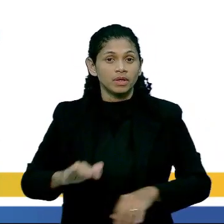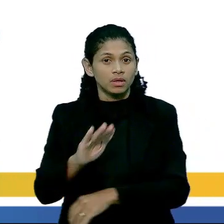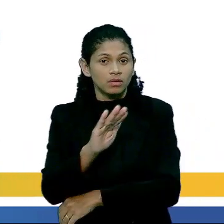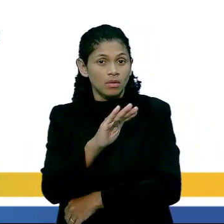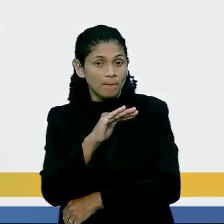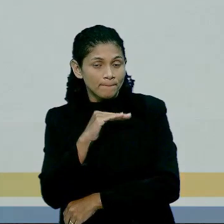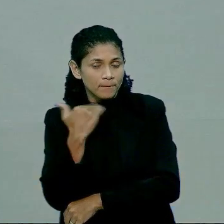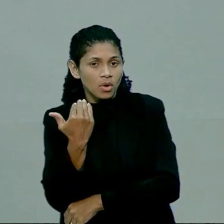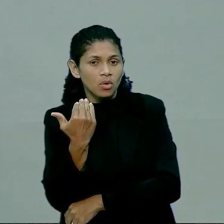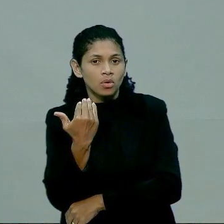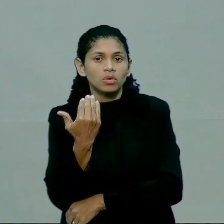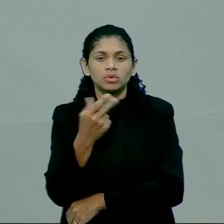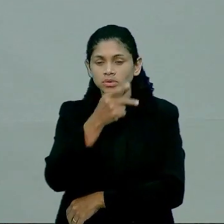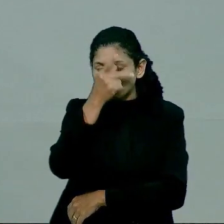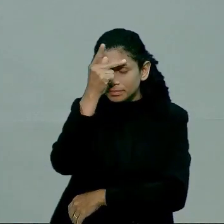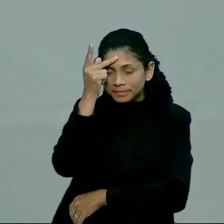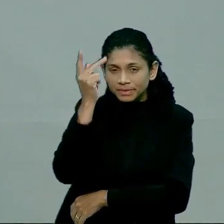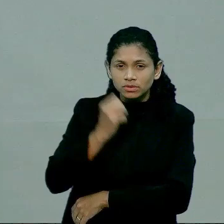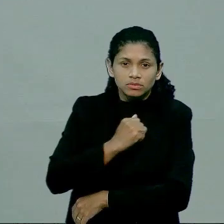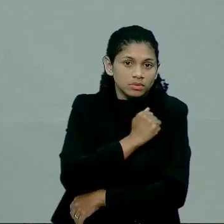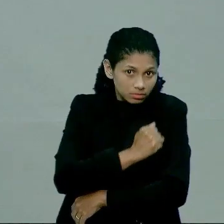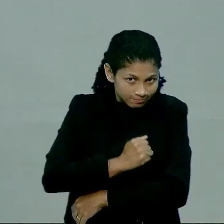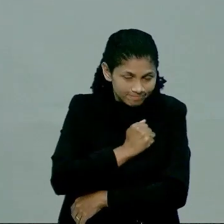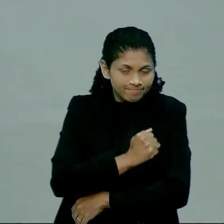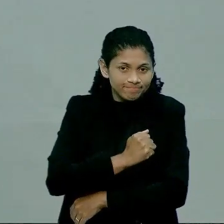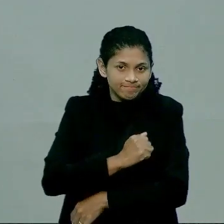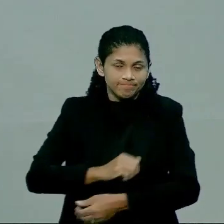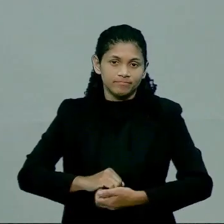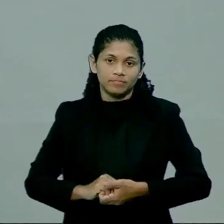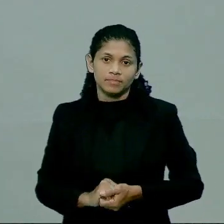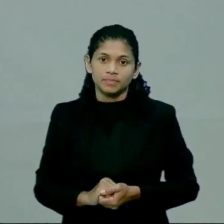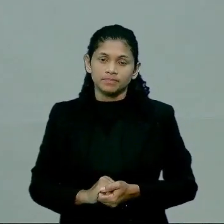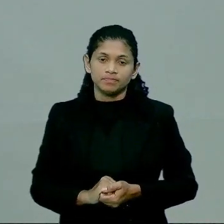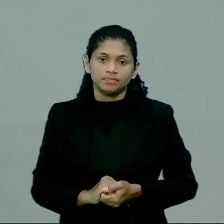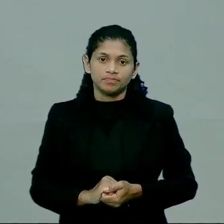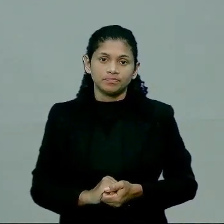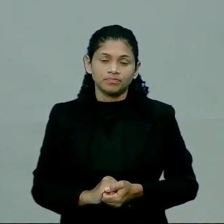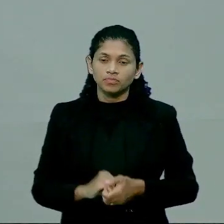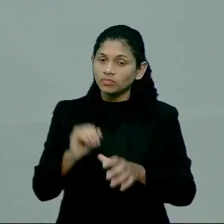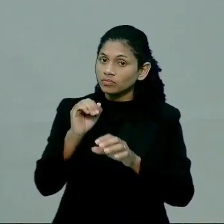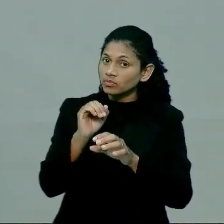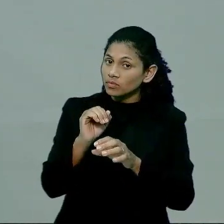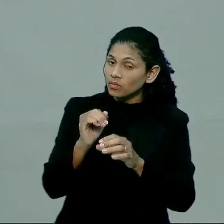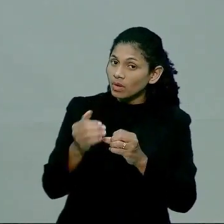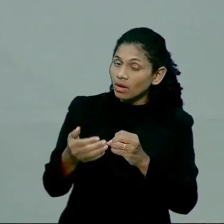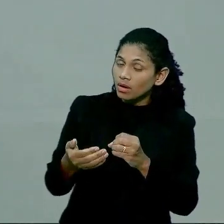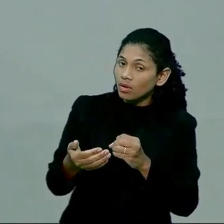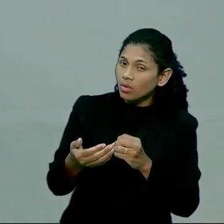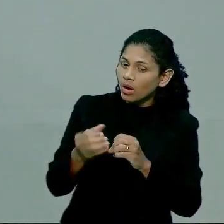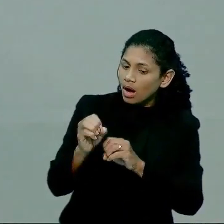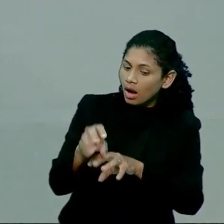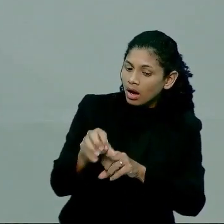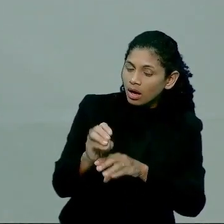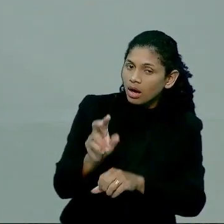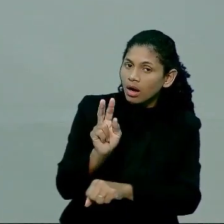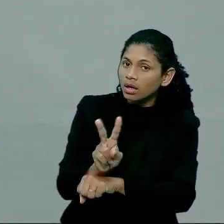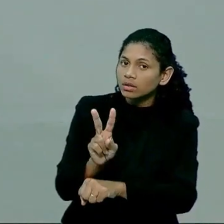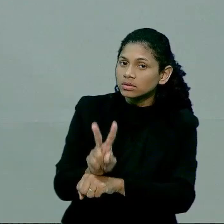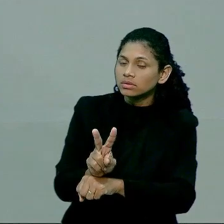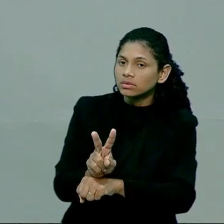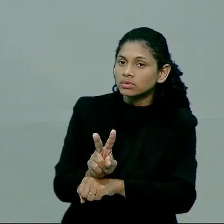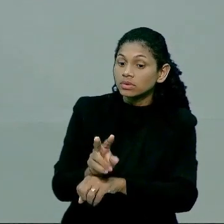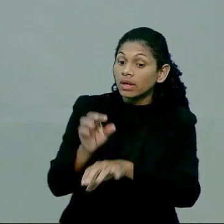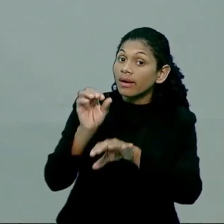auxílio não é para pessoa que perdeu um ente querido o auxílio aqui é no sentido de ensinar não é de